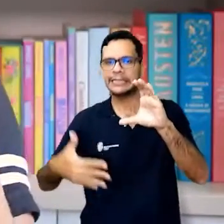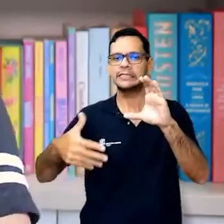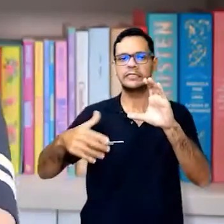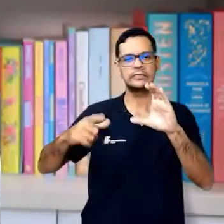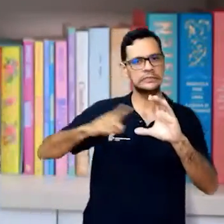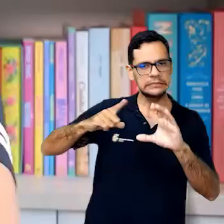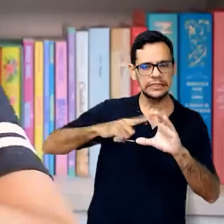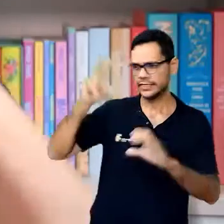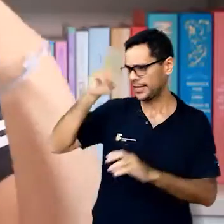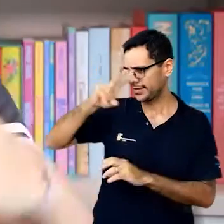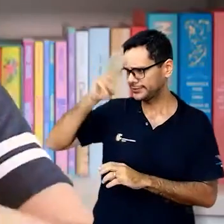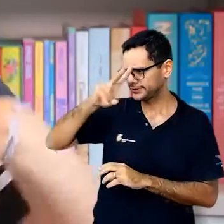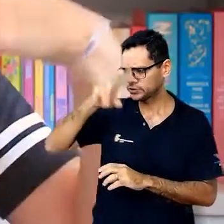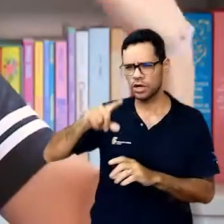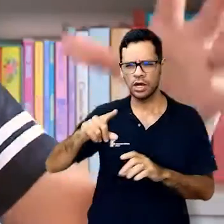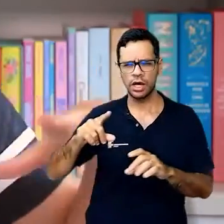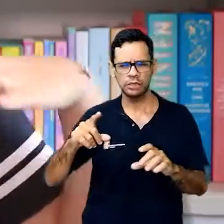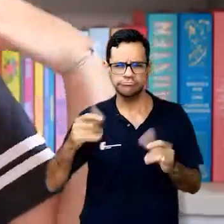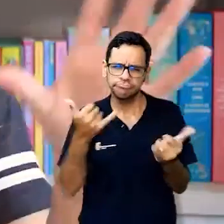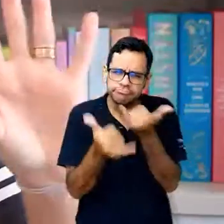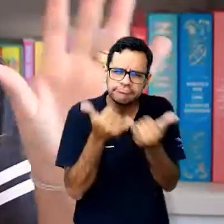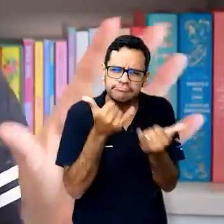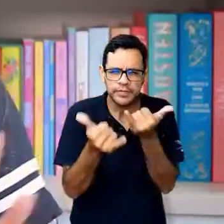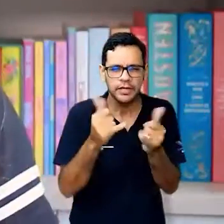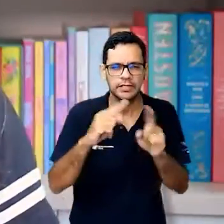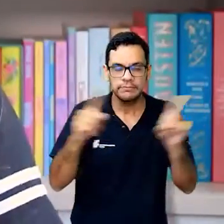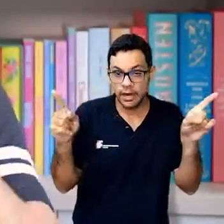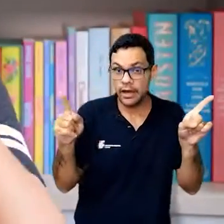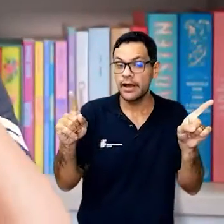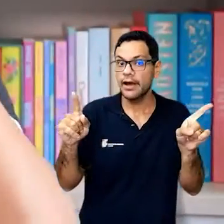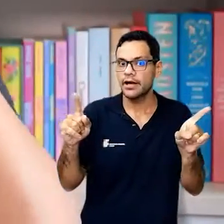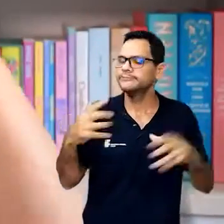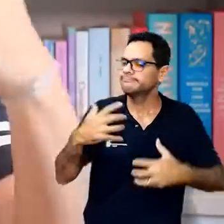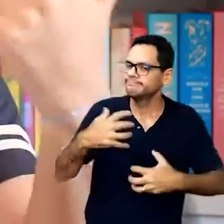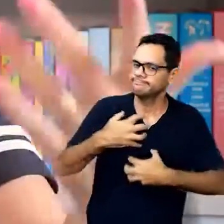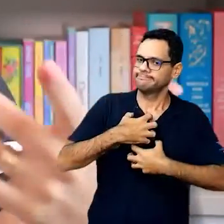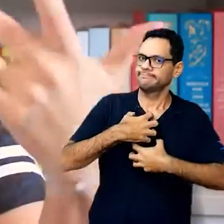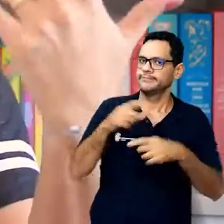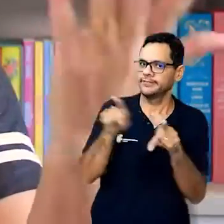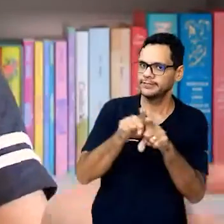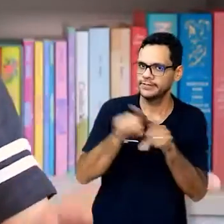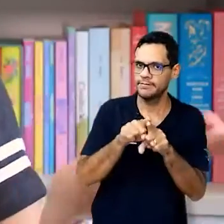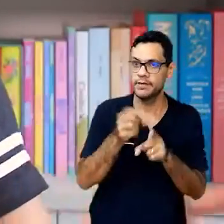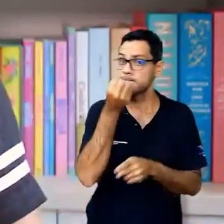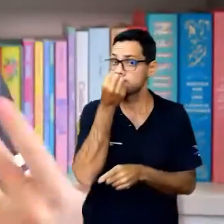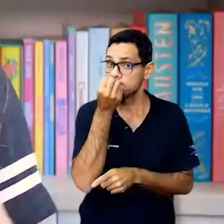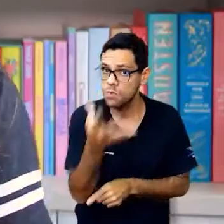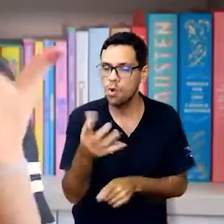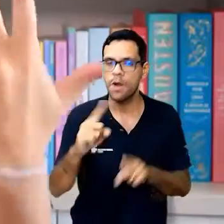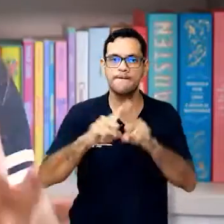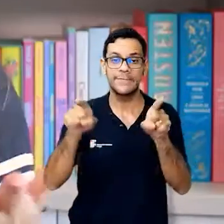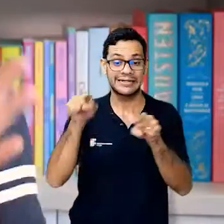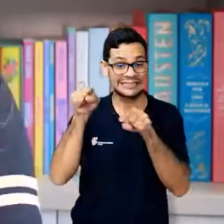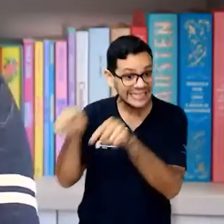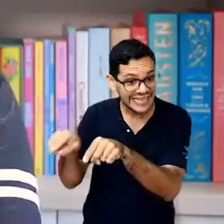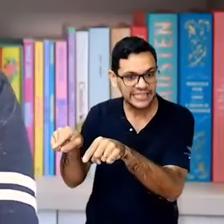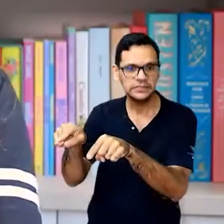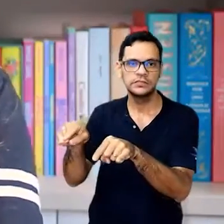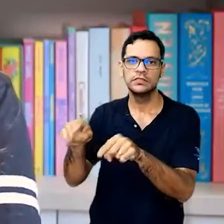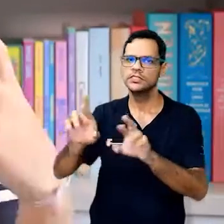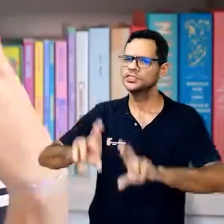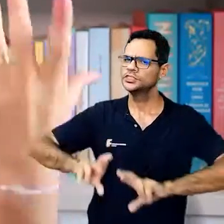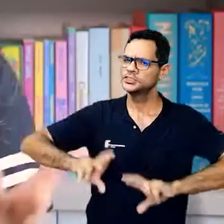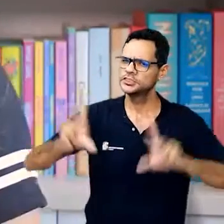muitas características parecidas, né? Histórias, assim, mais ou menos similares, e não deixam de ser impactantes também, não deixam de ser boas, mas